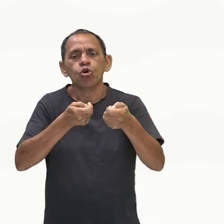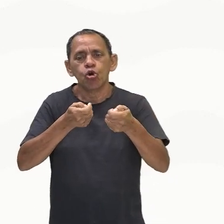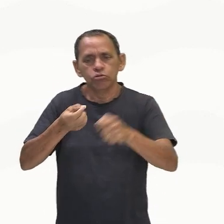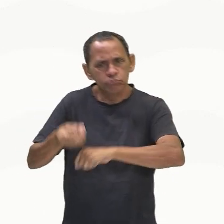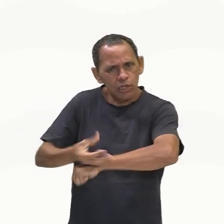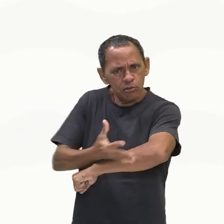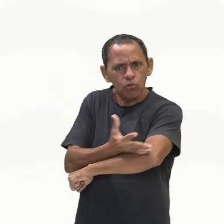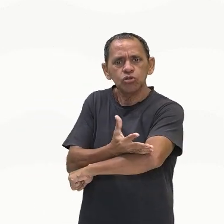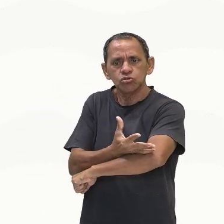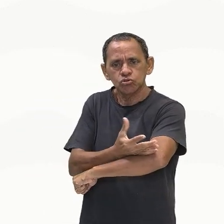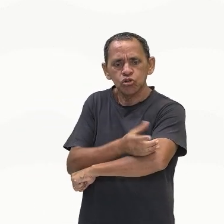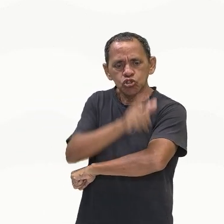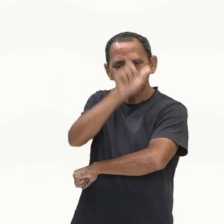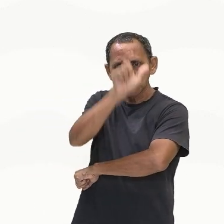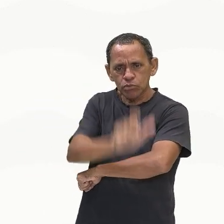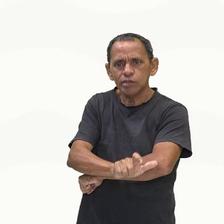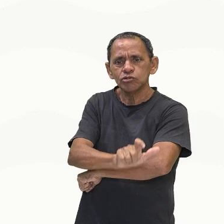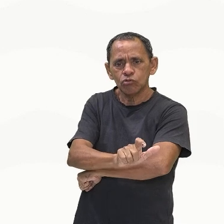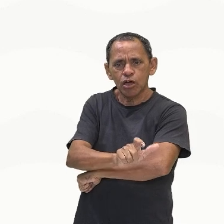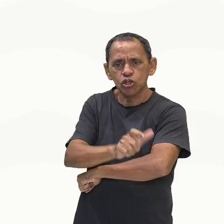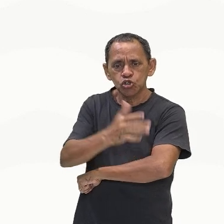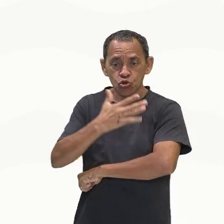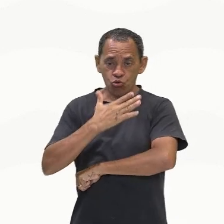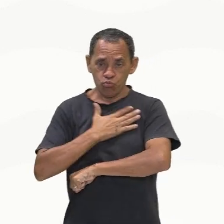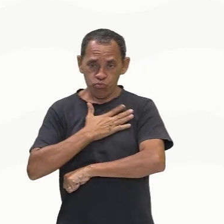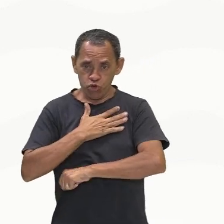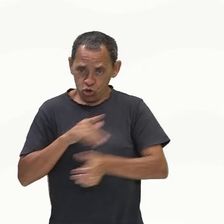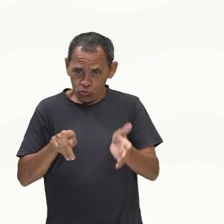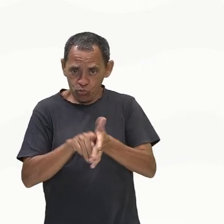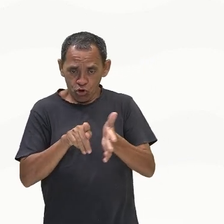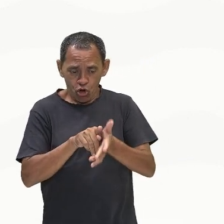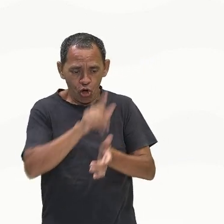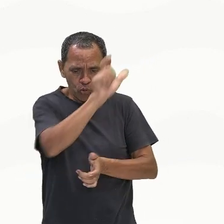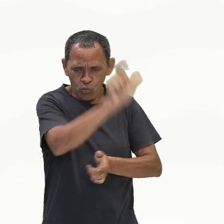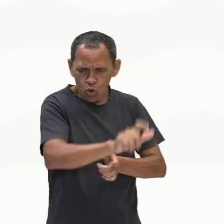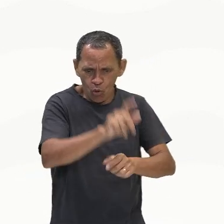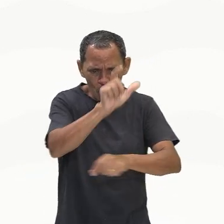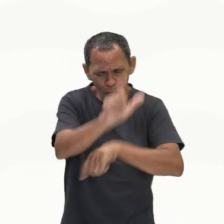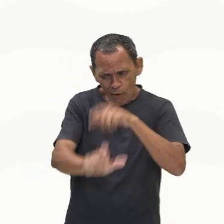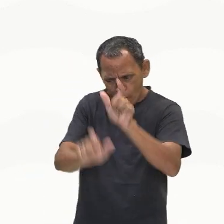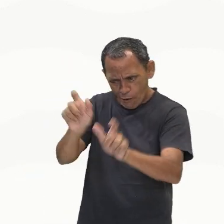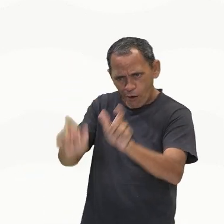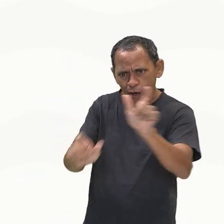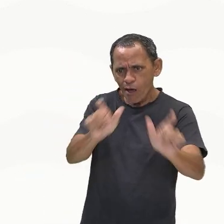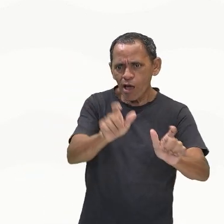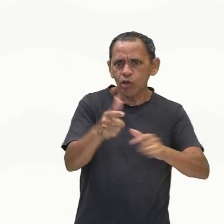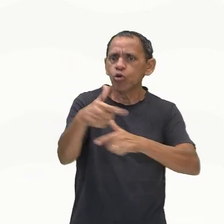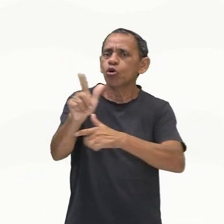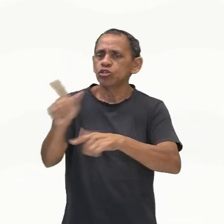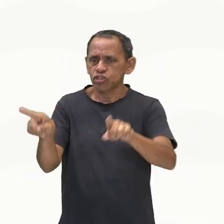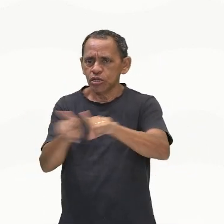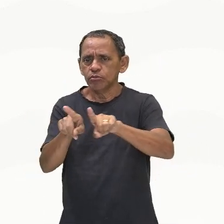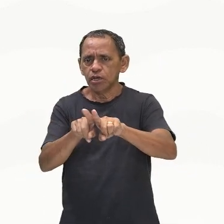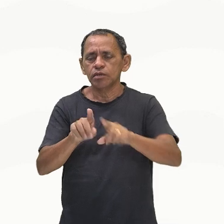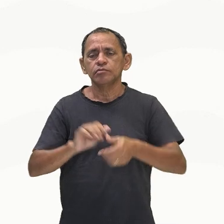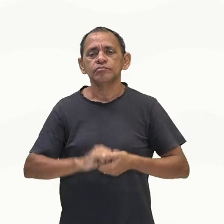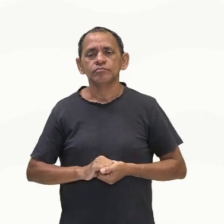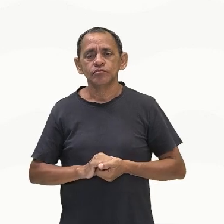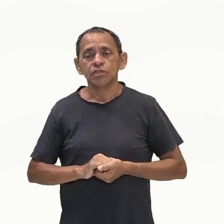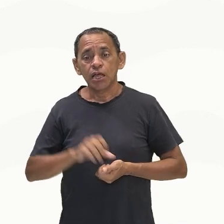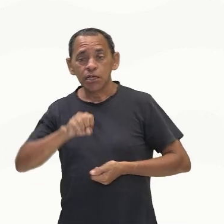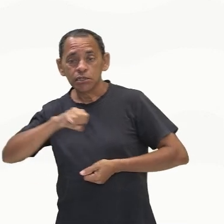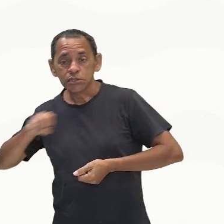e de outros indivíduos. Então, quando eu falo de inteligência emocional, eu estou falando da